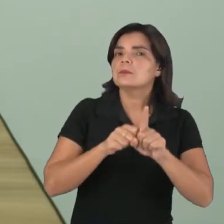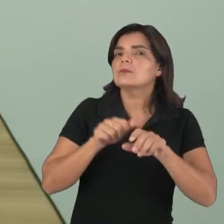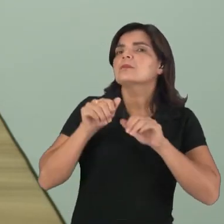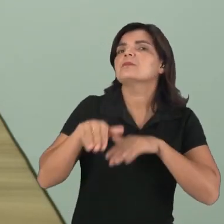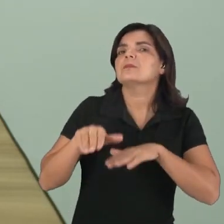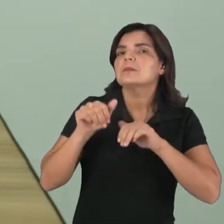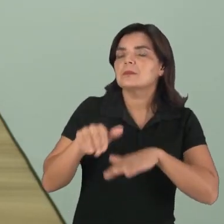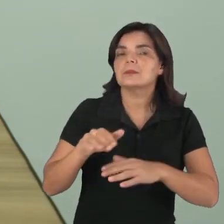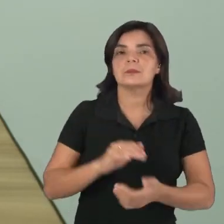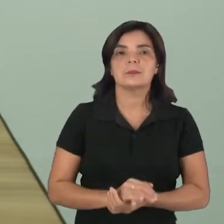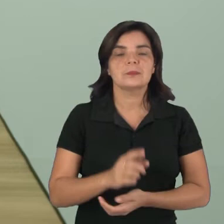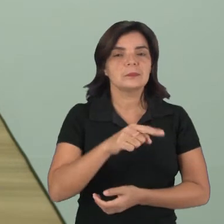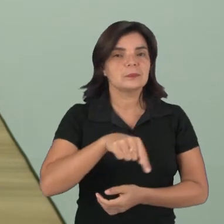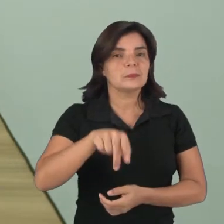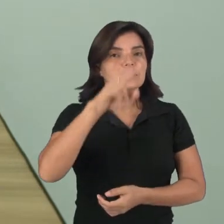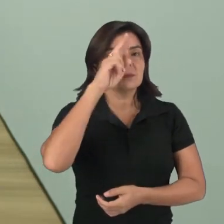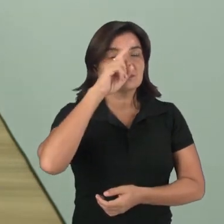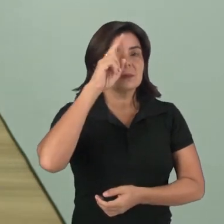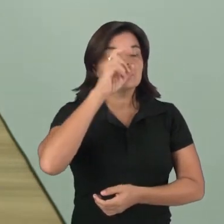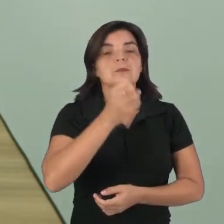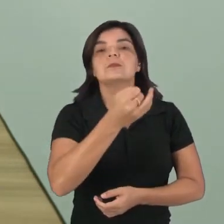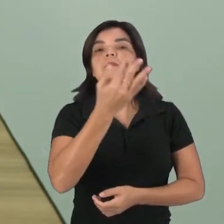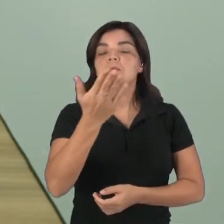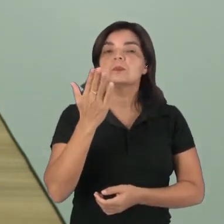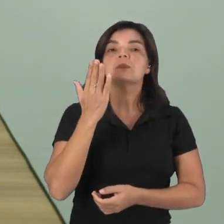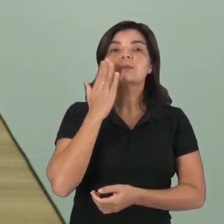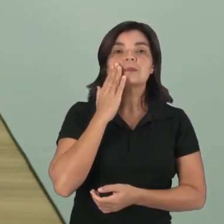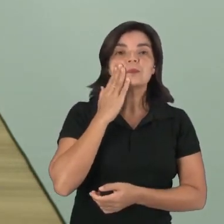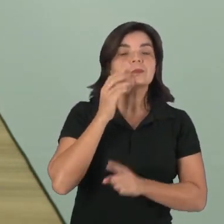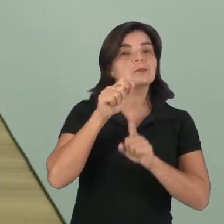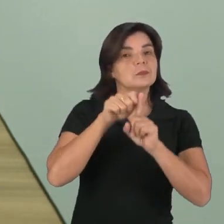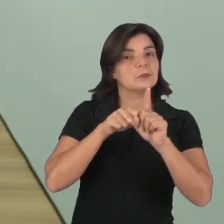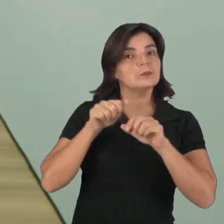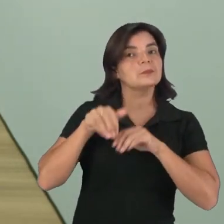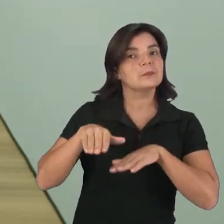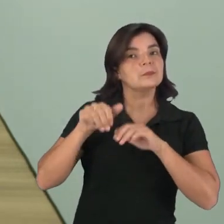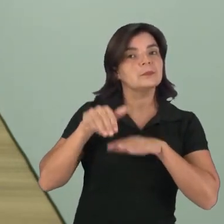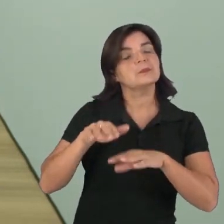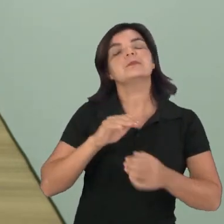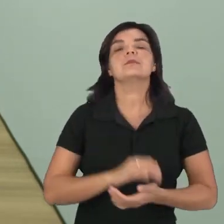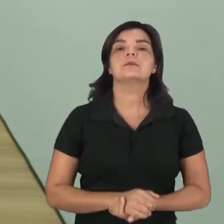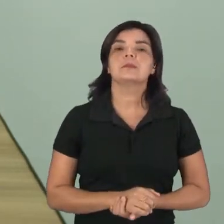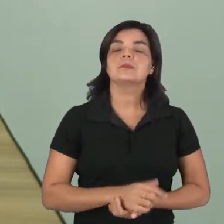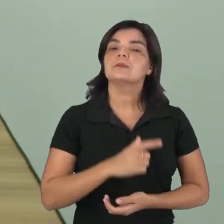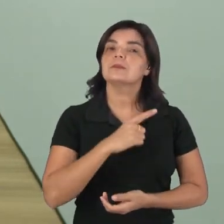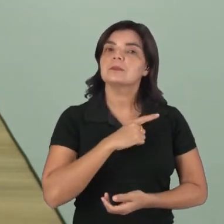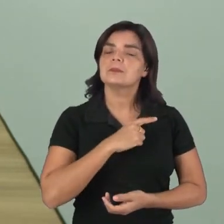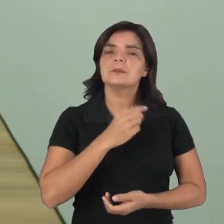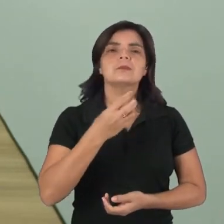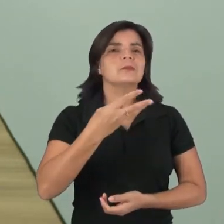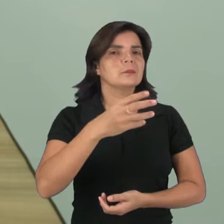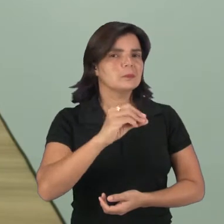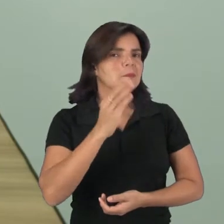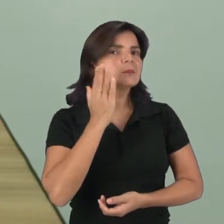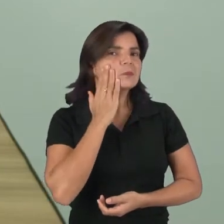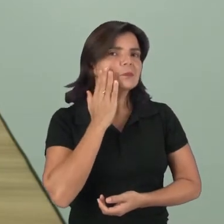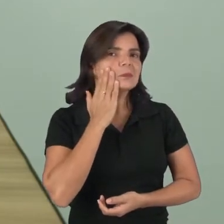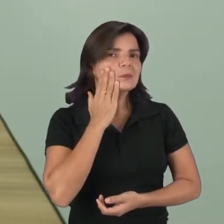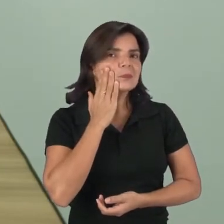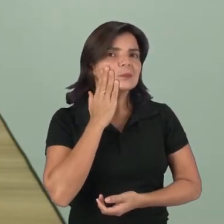mês de setembro alguém lembra Quantos dias tem o mês de setembro o mês de setembro tem 30